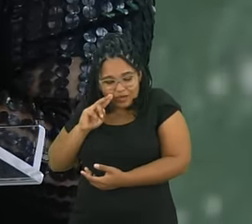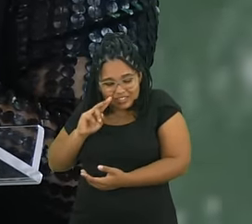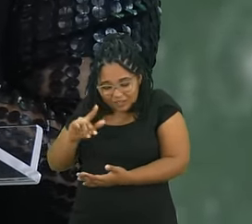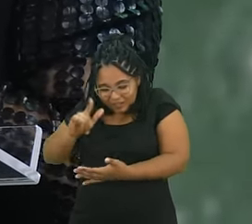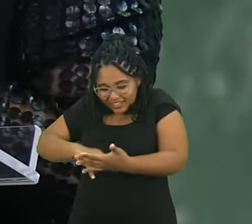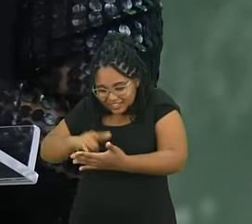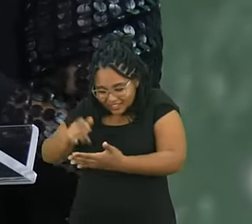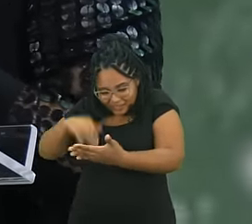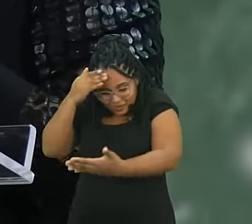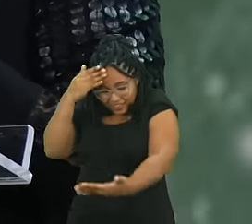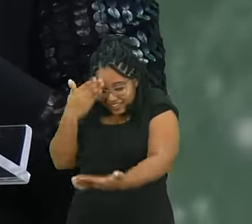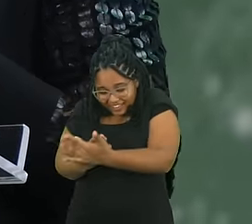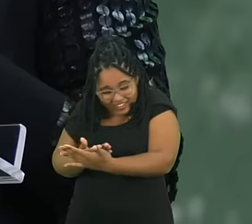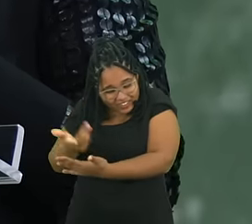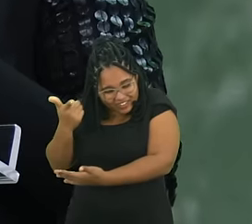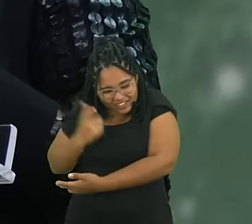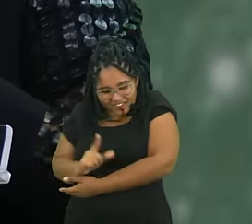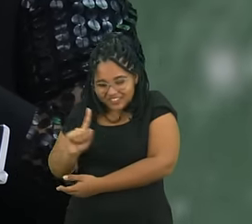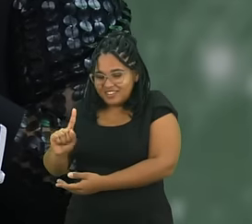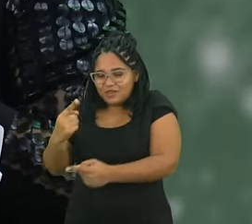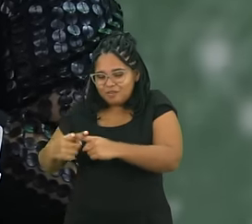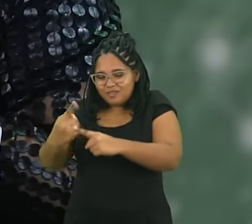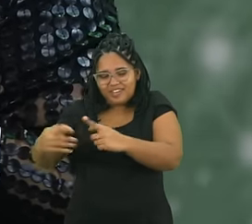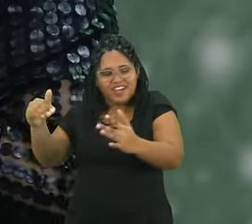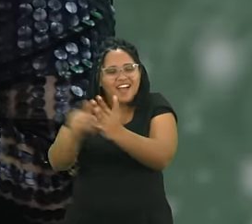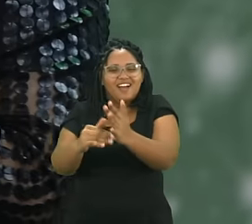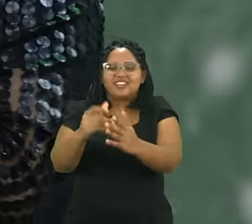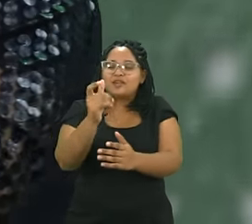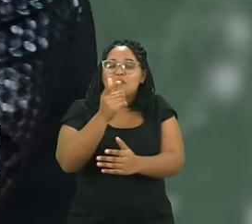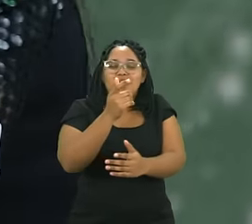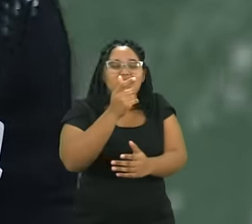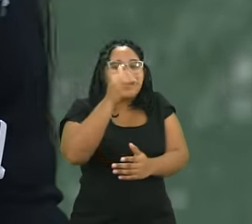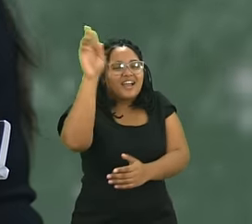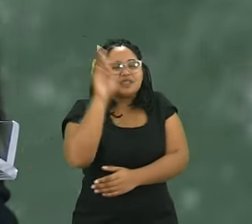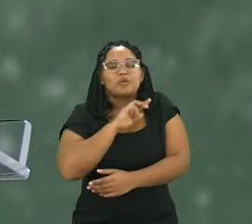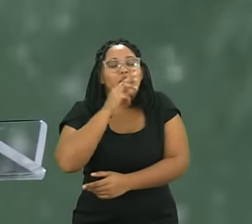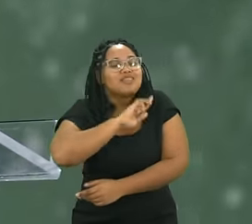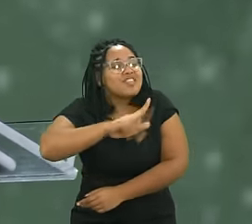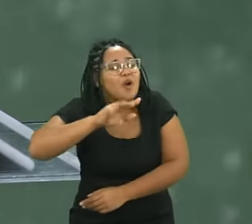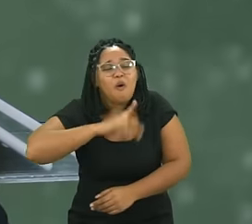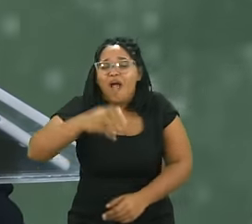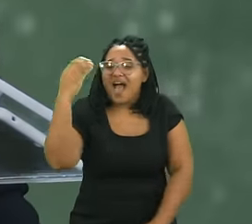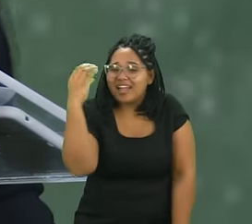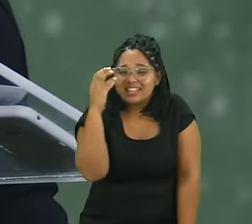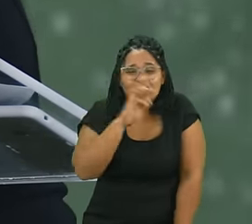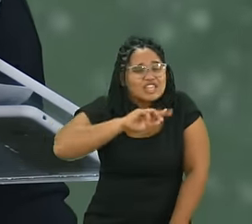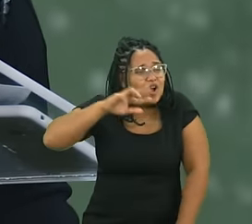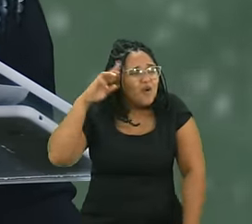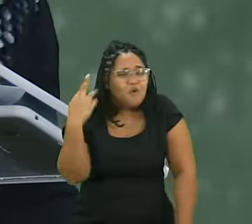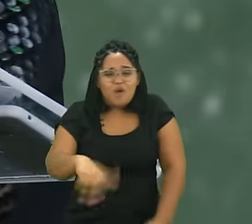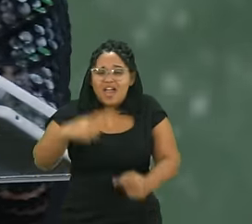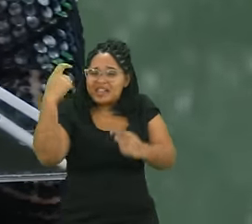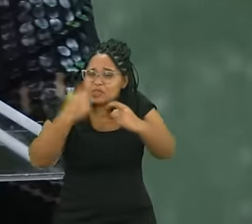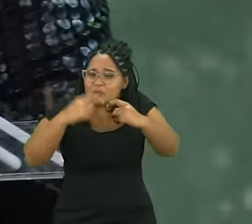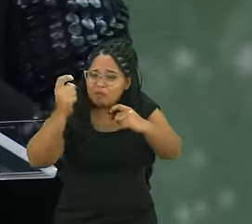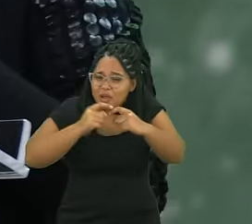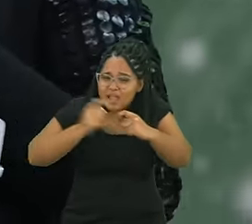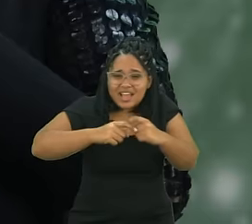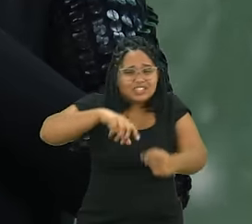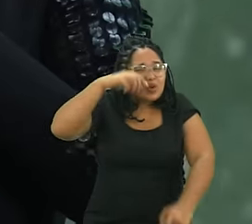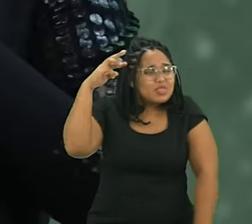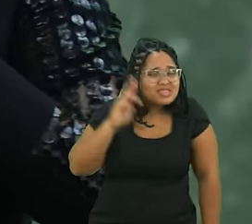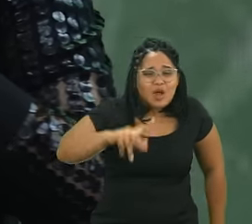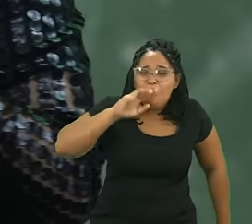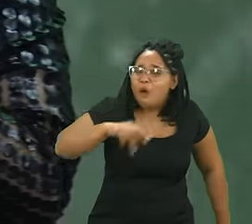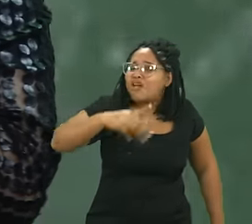exame, porque a última palavra não vem da ciência, a última palavra não vem da medicina. A última palavra não